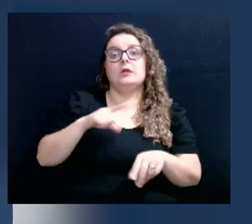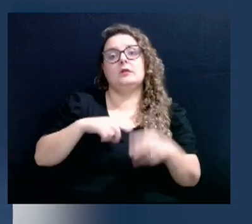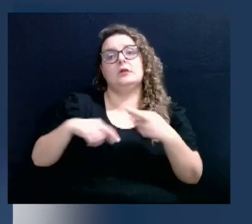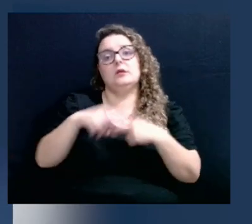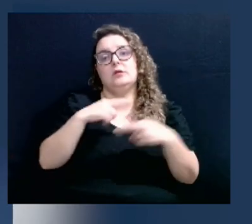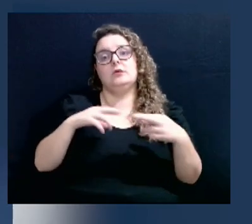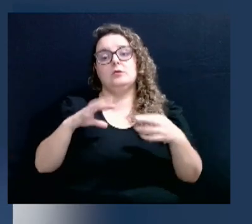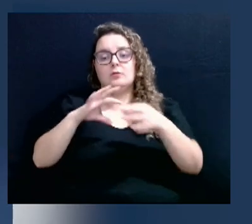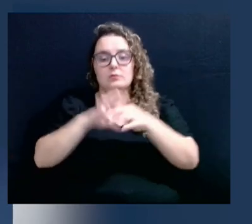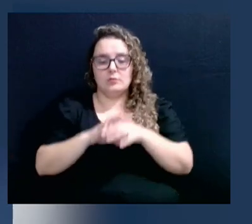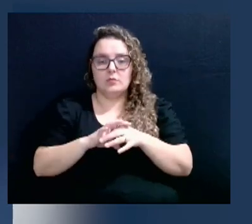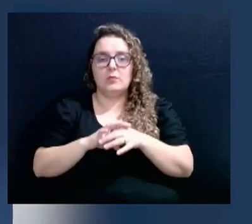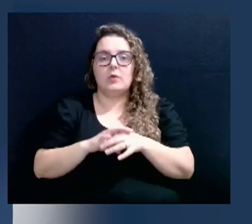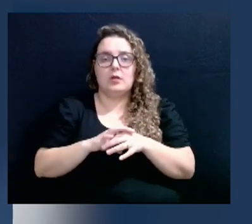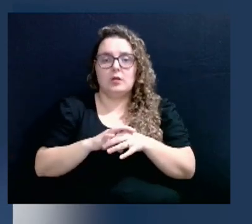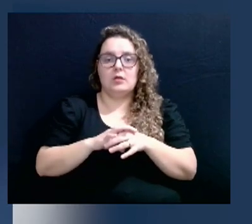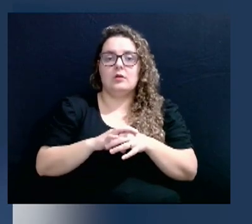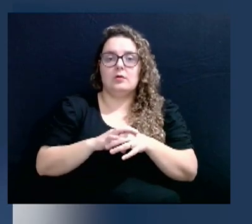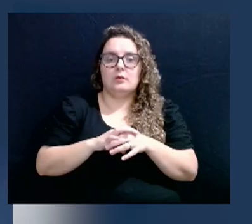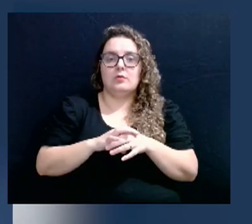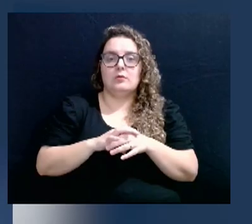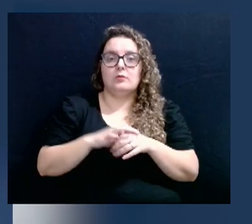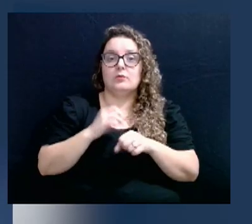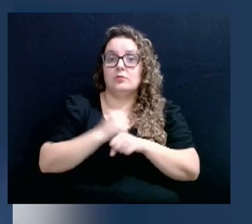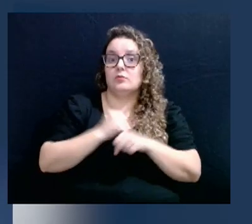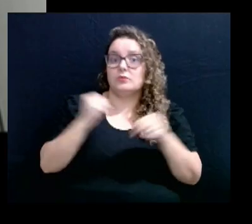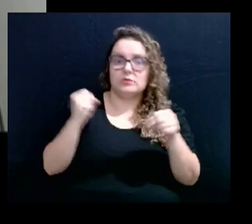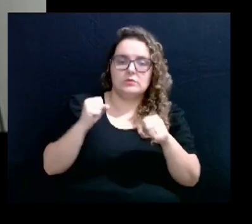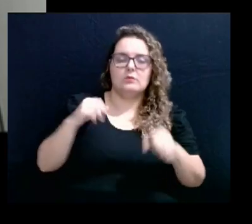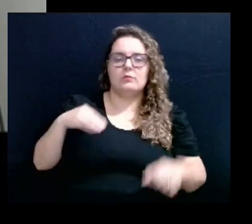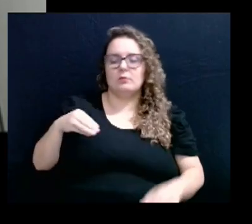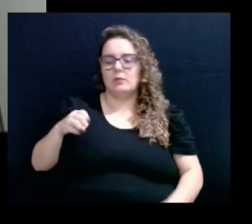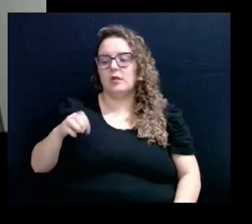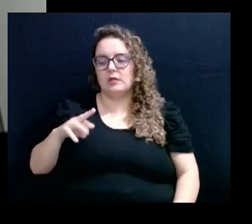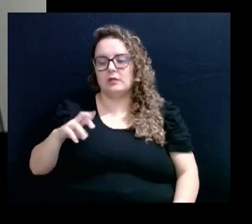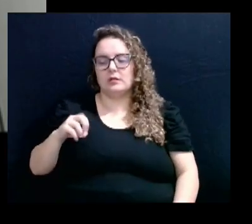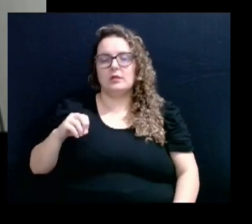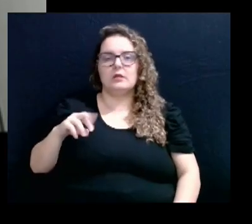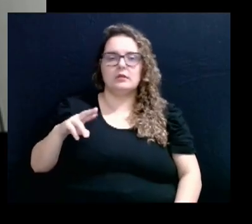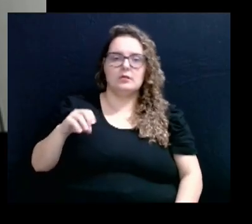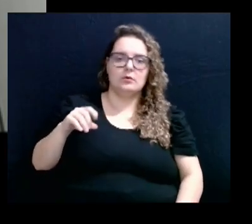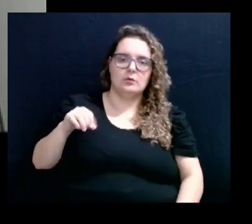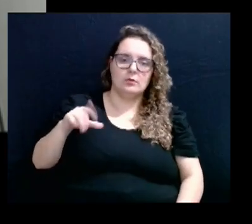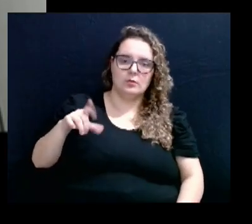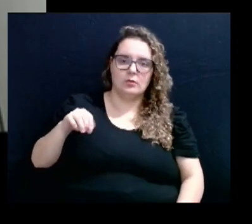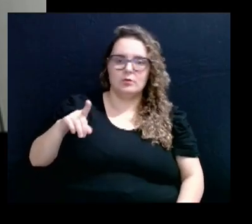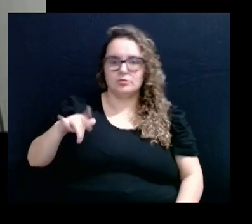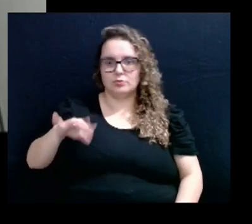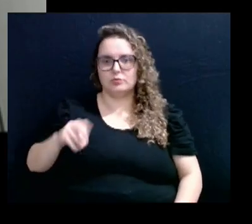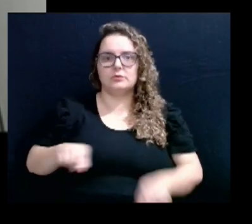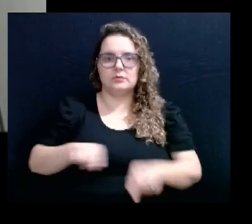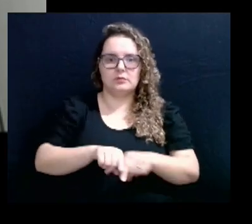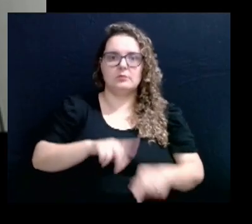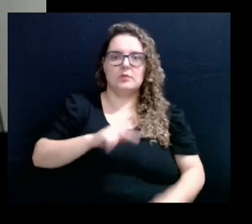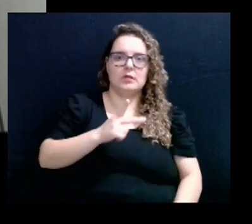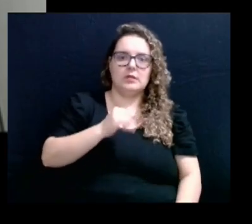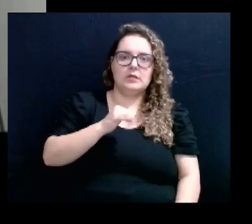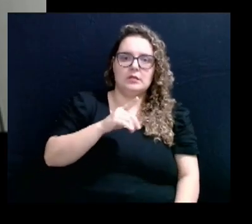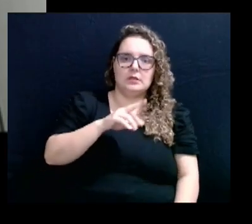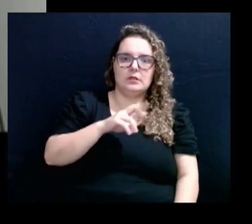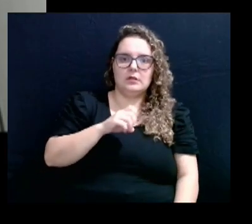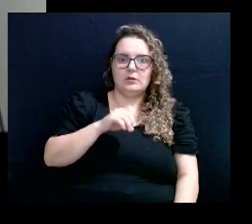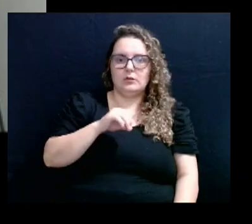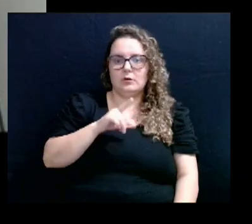ocorrência de extremos meteorológicos, hidrometeorológicos, e também desastres, né,